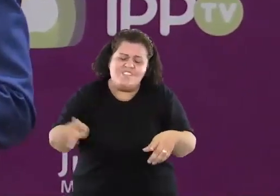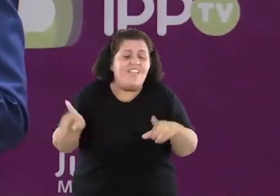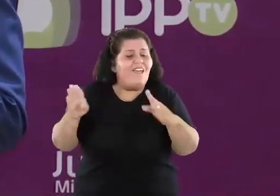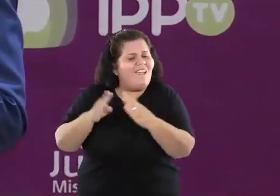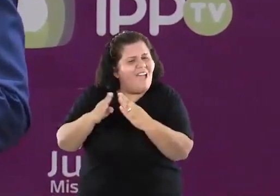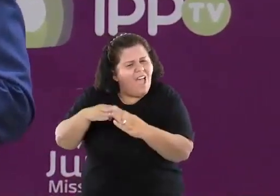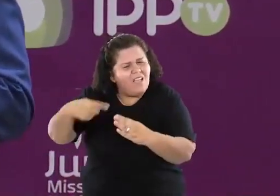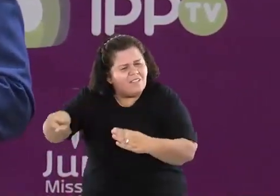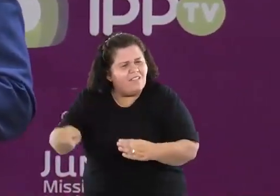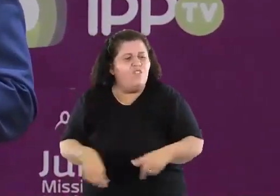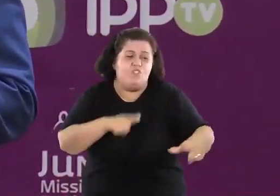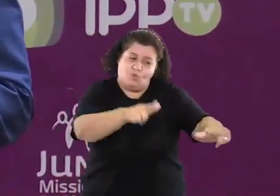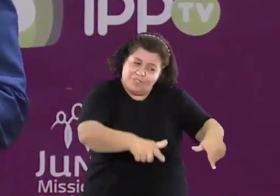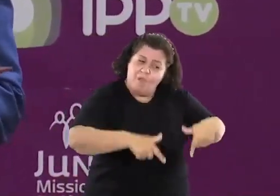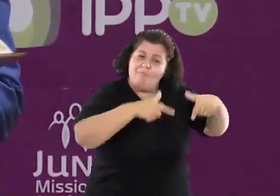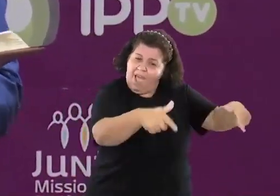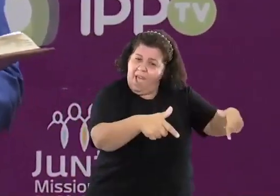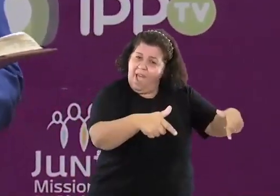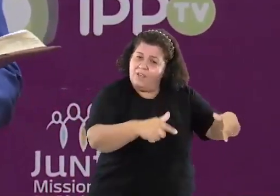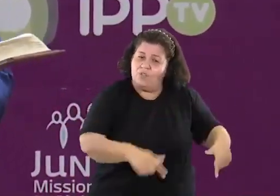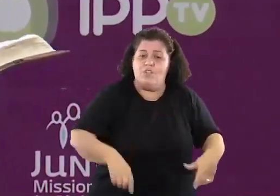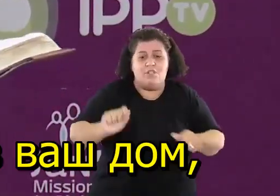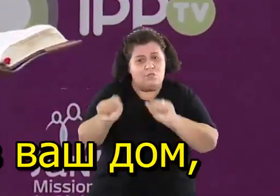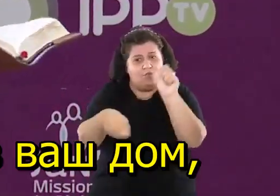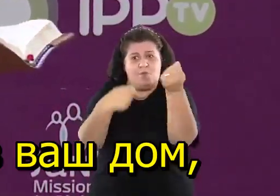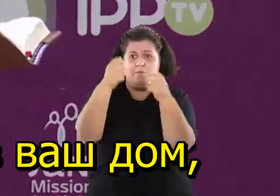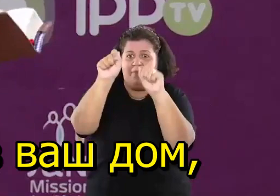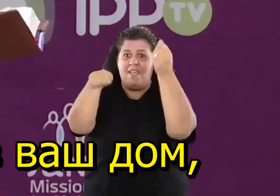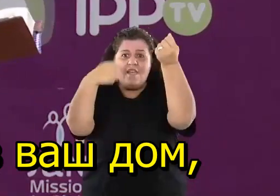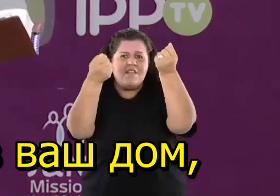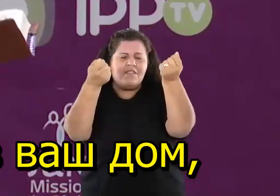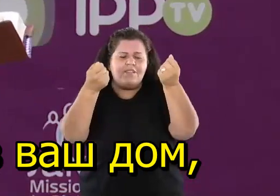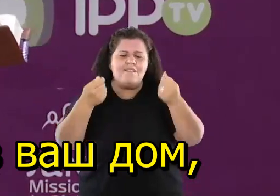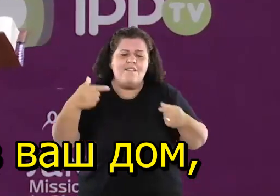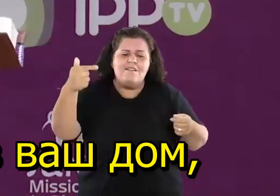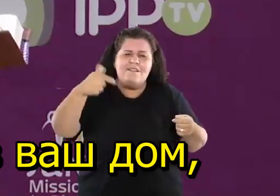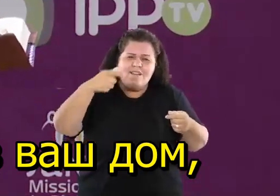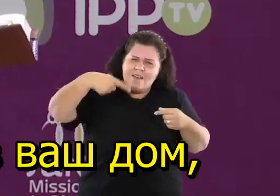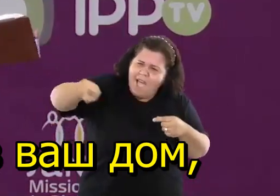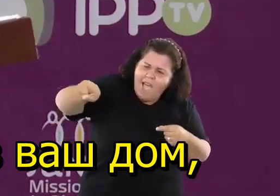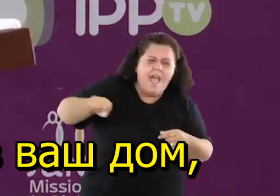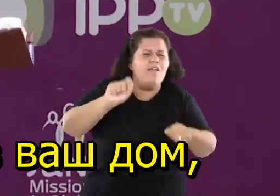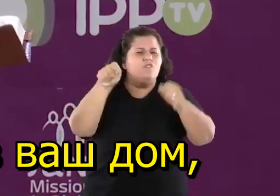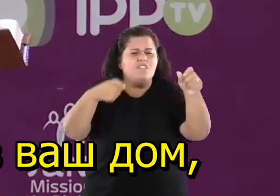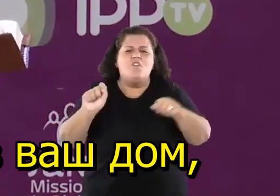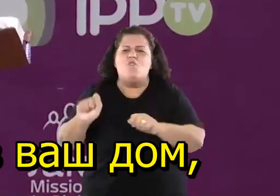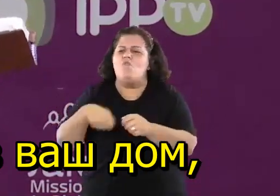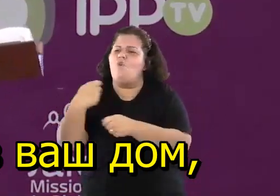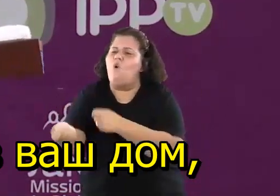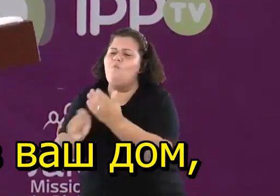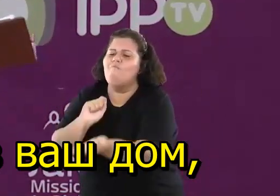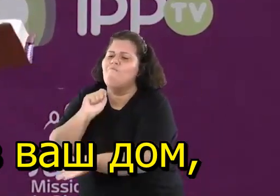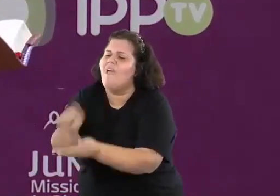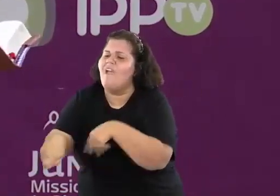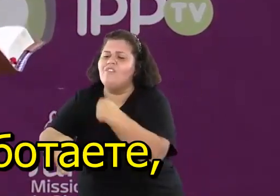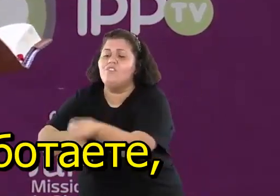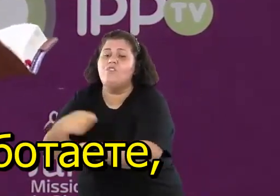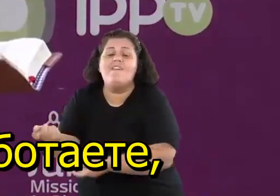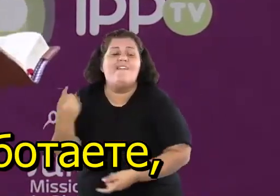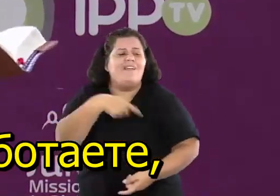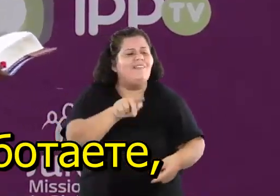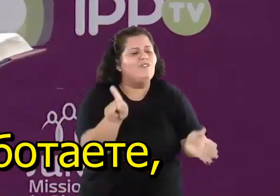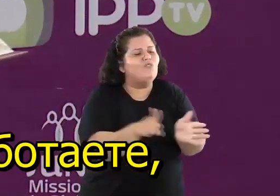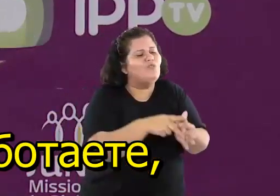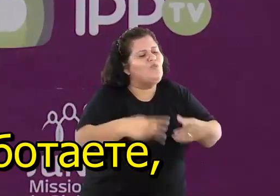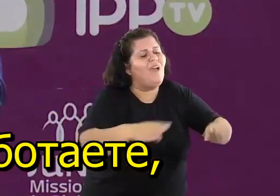é lá no seu escritório, é lá na sua empresa, é lá no seu hospital, é lá no seu comércio, é lá dentro da sua casa, é lá